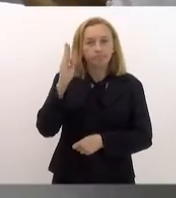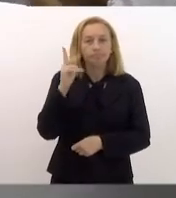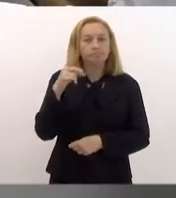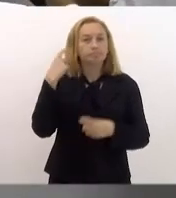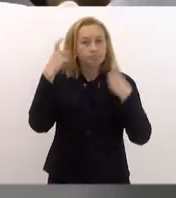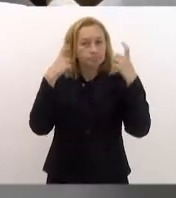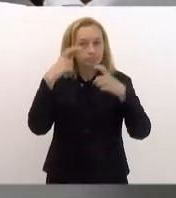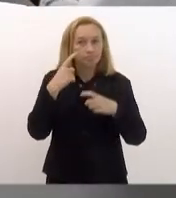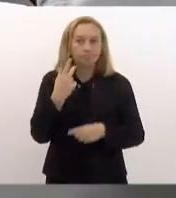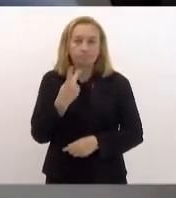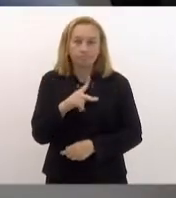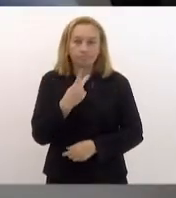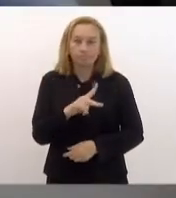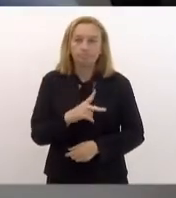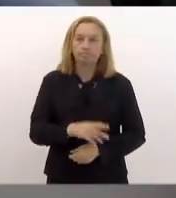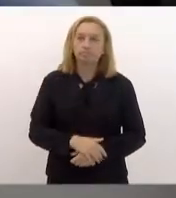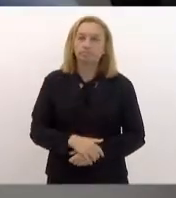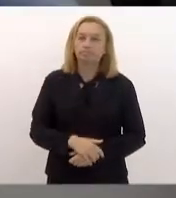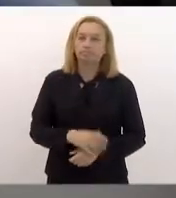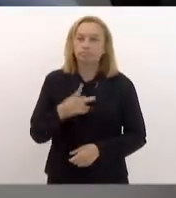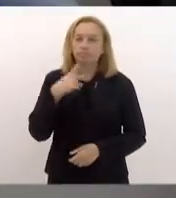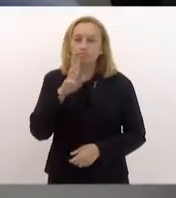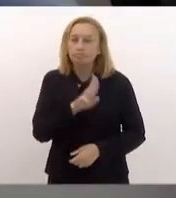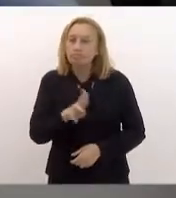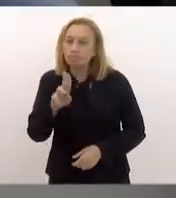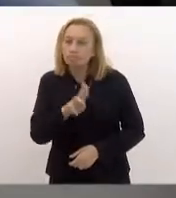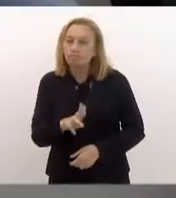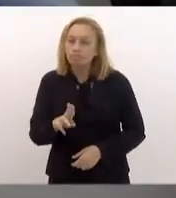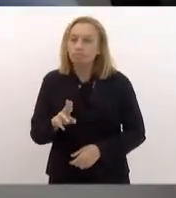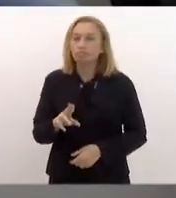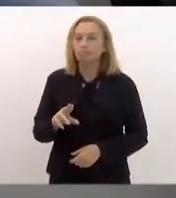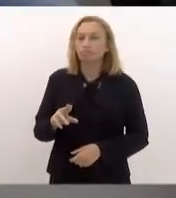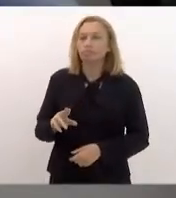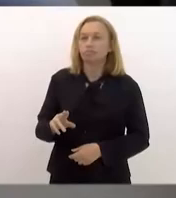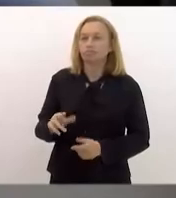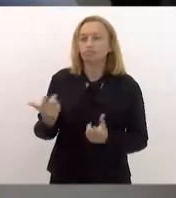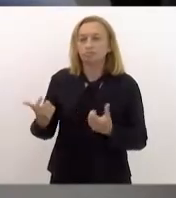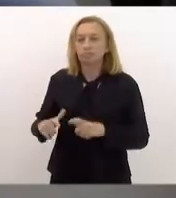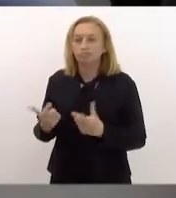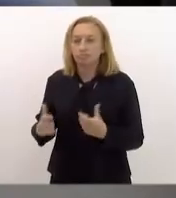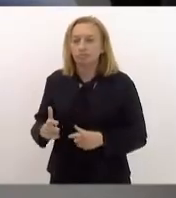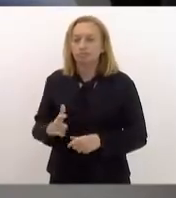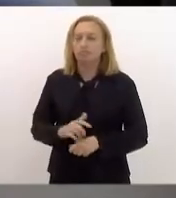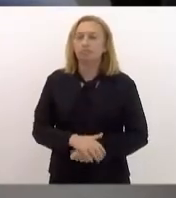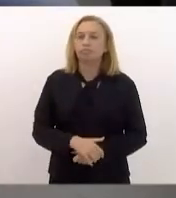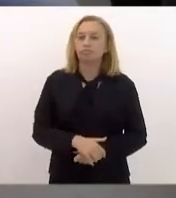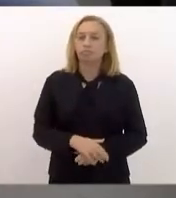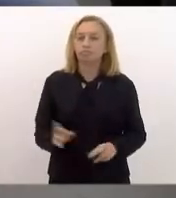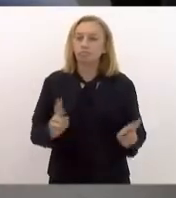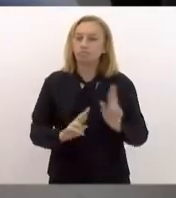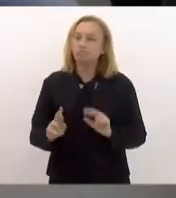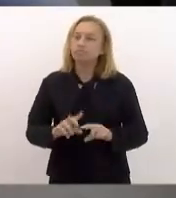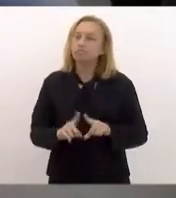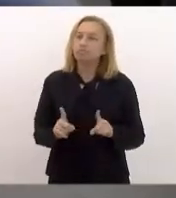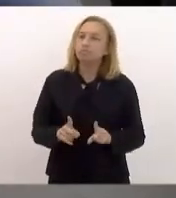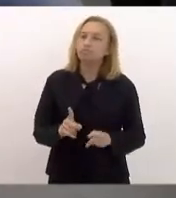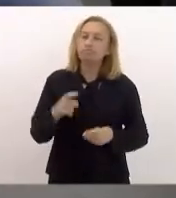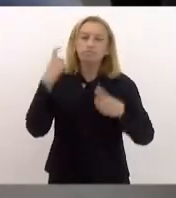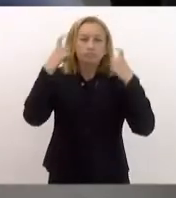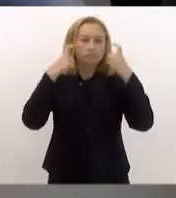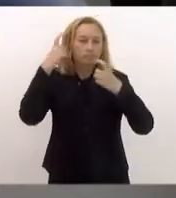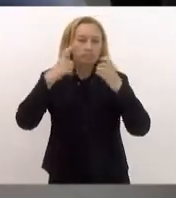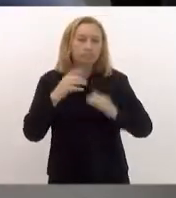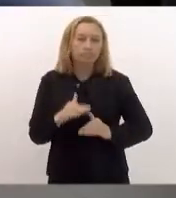dele. Embora a gente tenha se estendido aqui em falar de uso e ocupação do solo, porque é uma coisa que está relacionada, né? Mas ele está preocupado